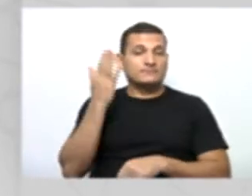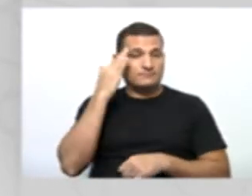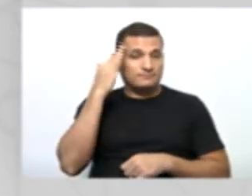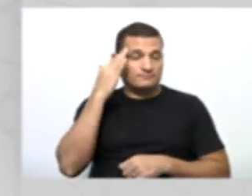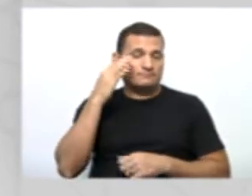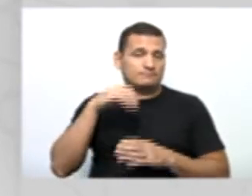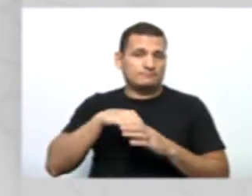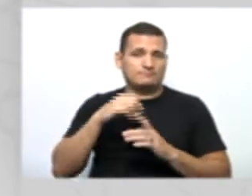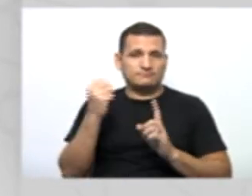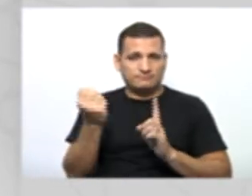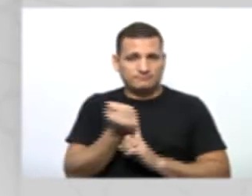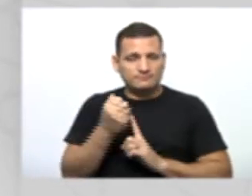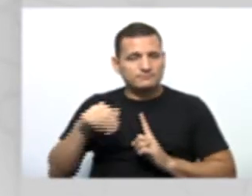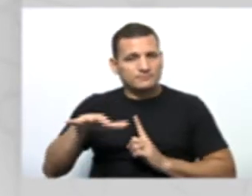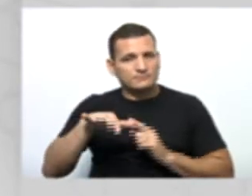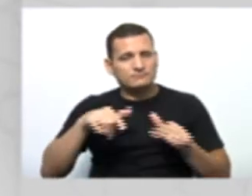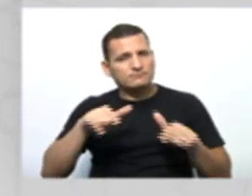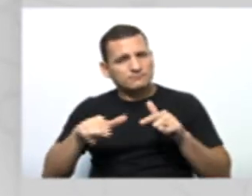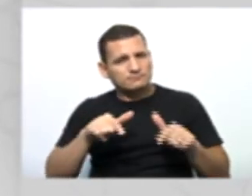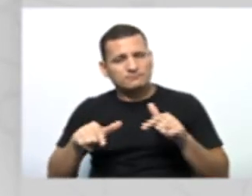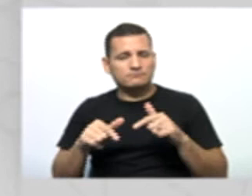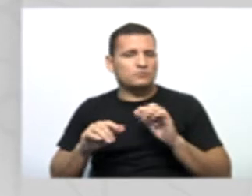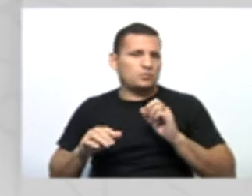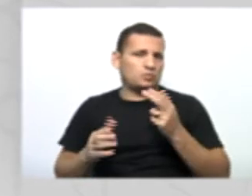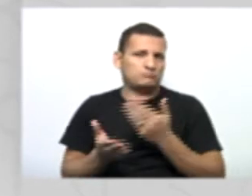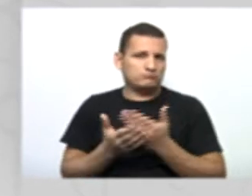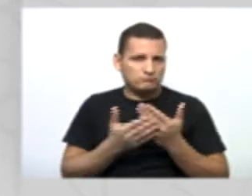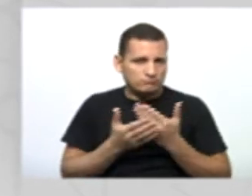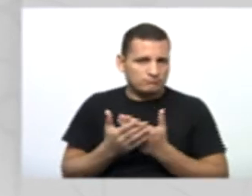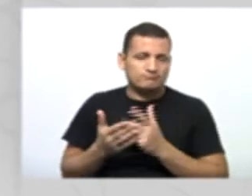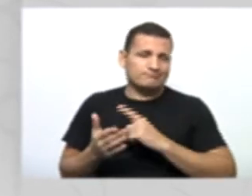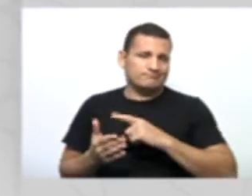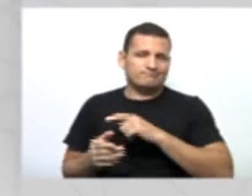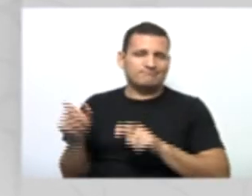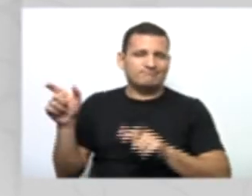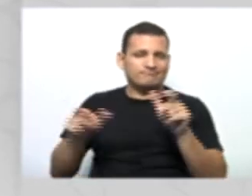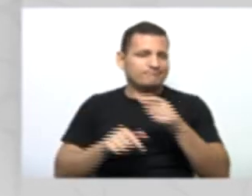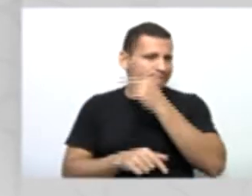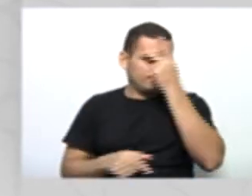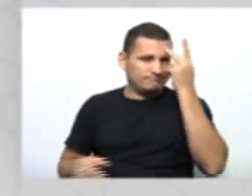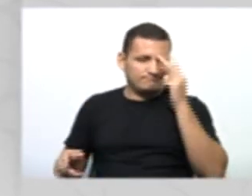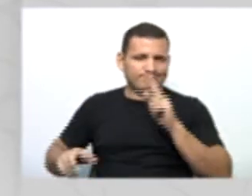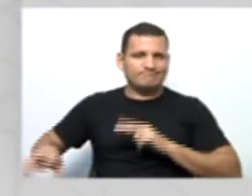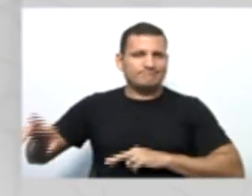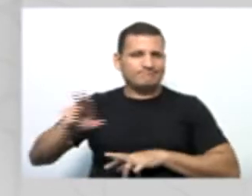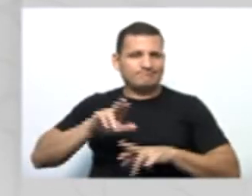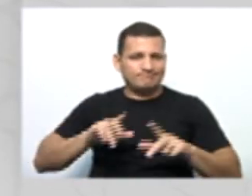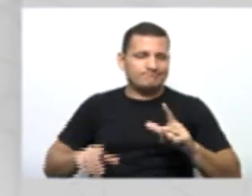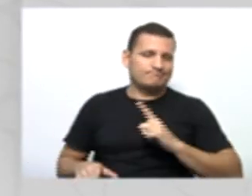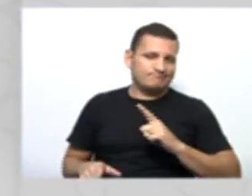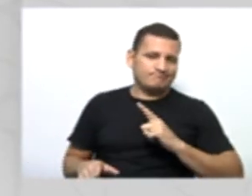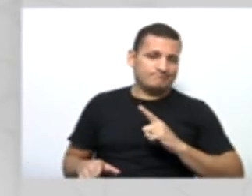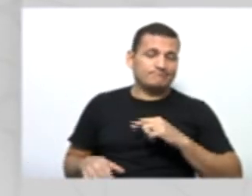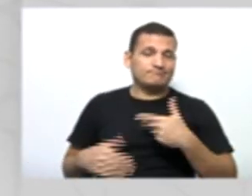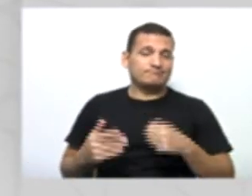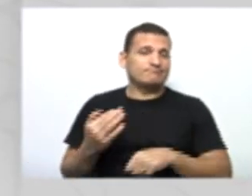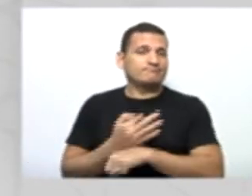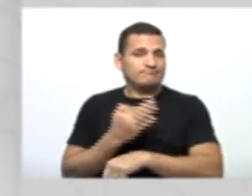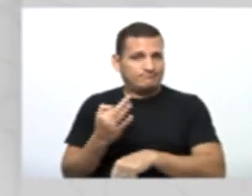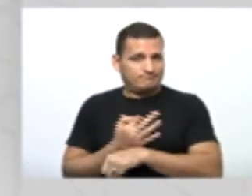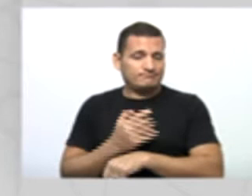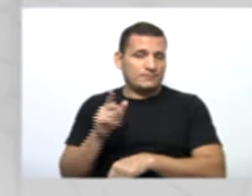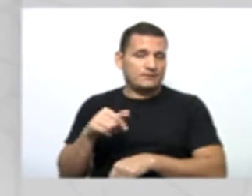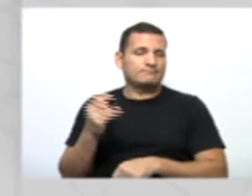nossa sociedade, no nosso ambiente de trabalho, de estudo, a gente convive com pessoas muito diferentes da gente. E a tolerância é uma